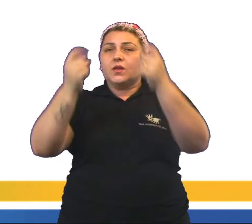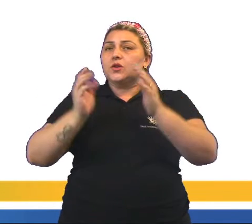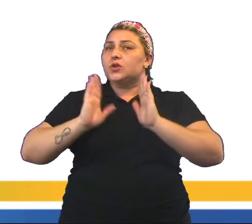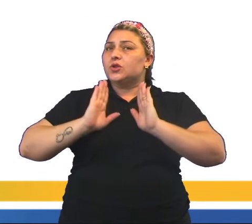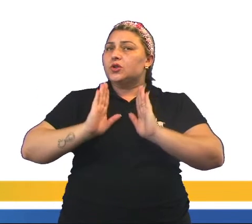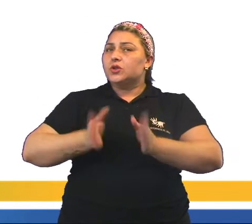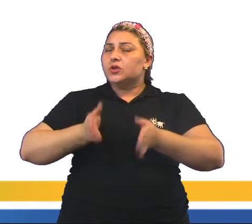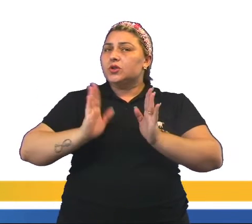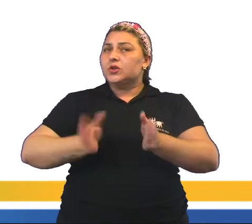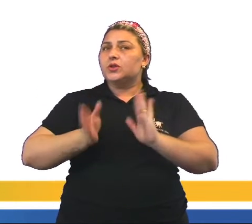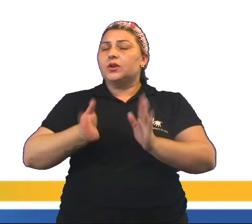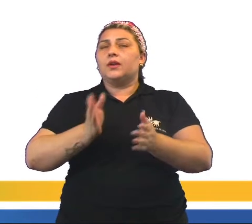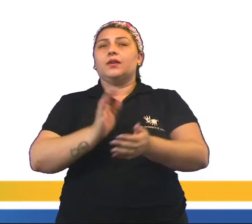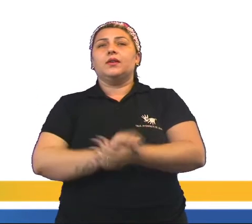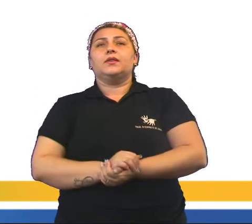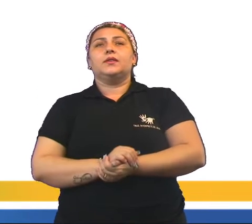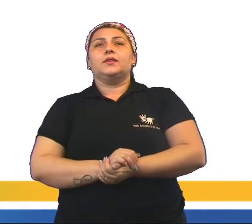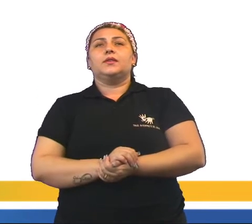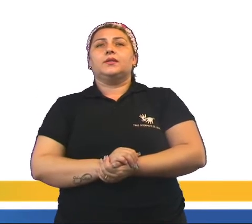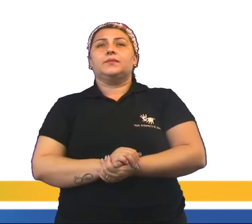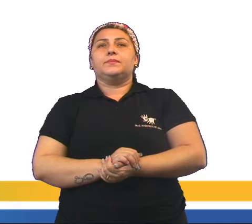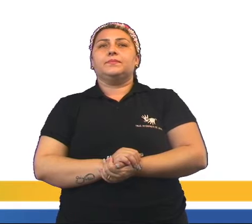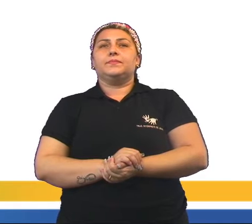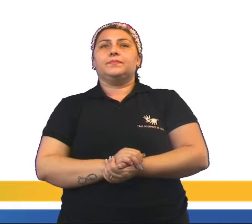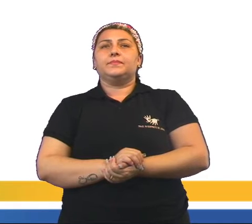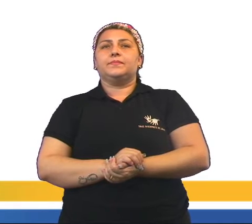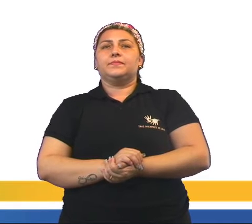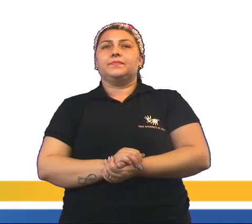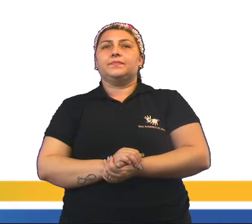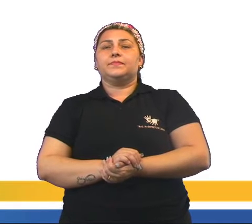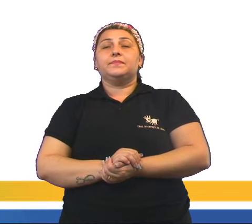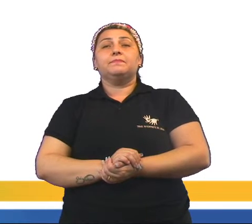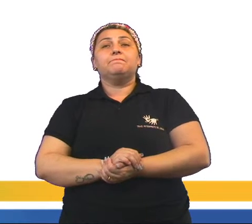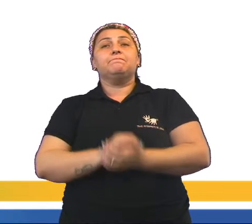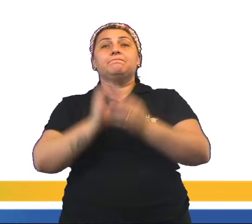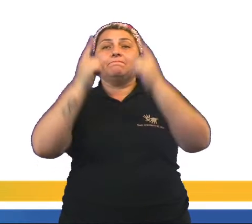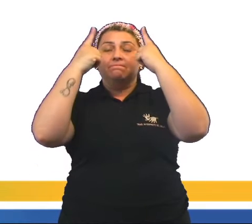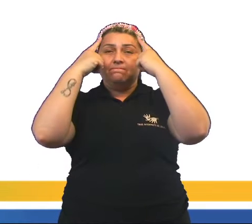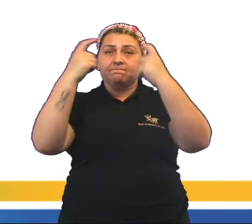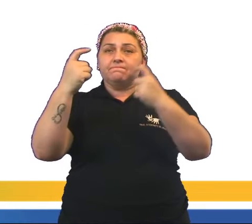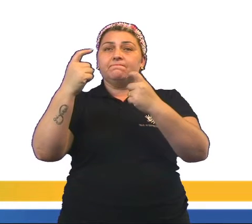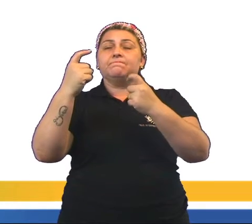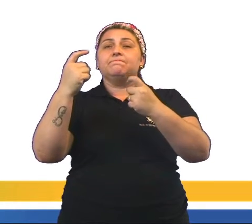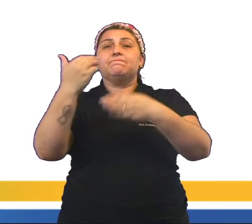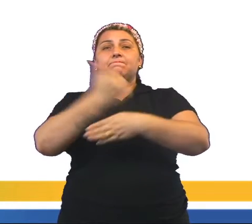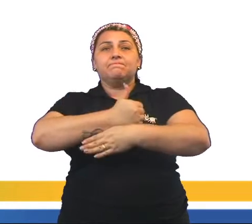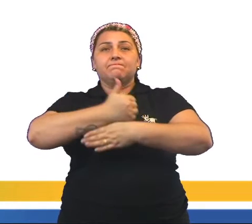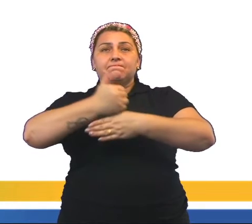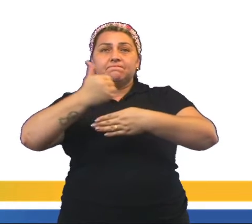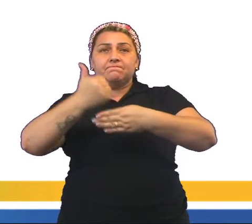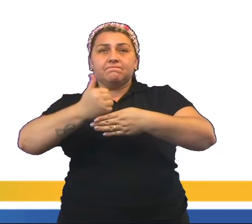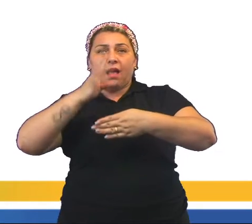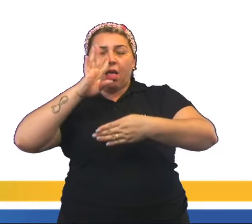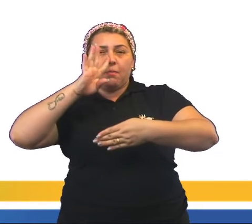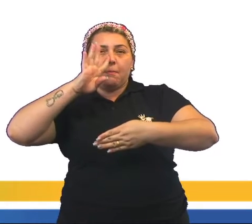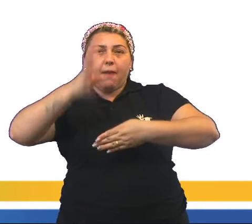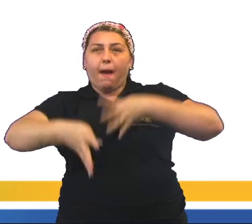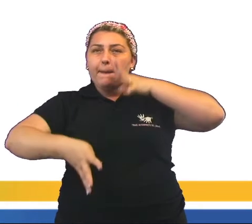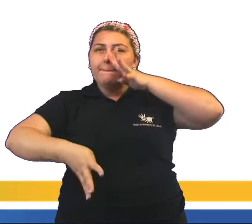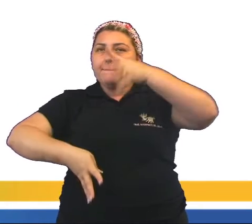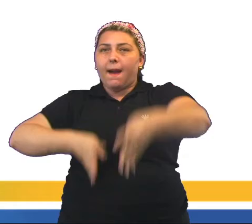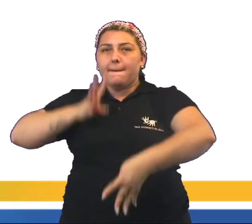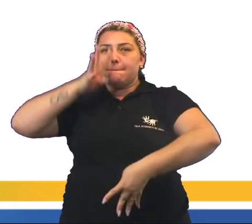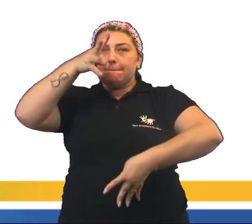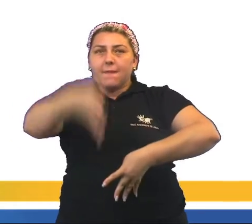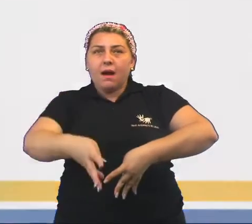já estamos tratando a respeito das posses. E a violência moral, caluniar, difamar ou